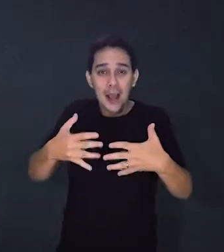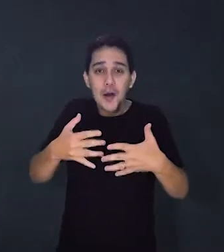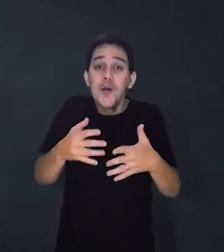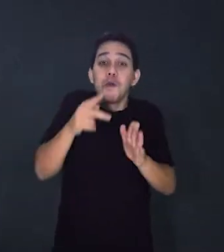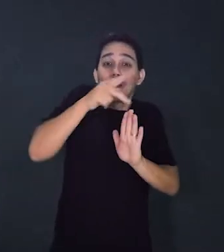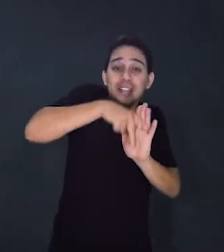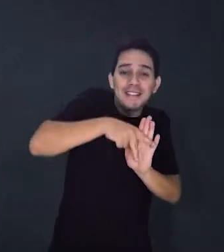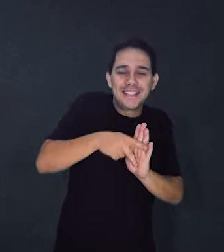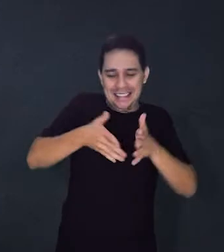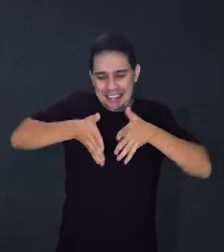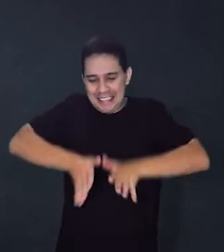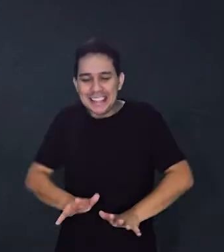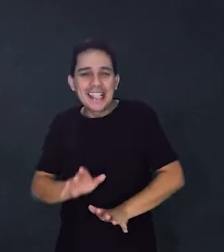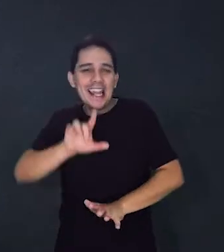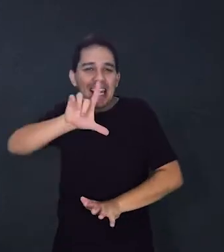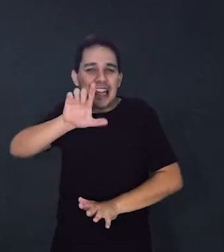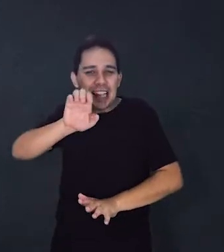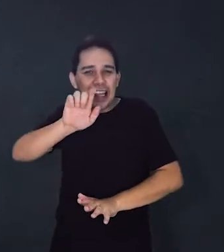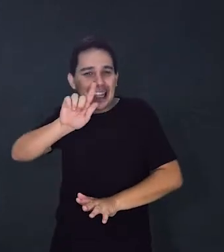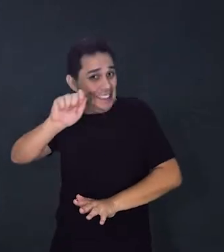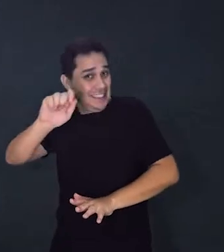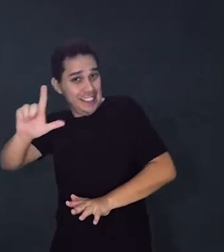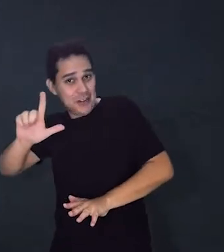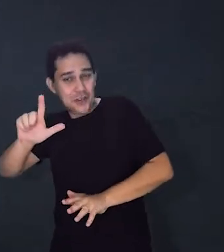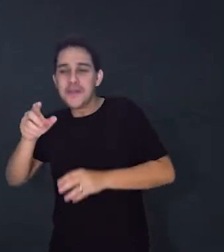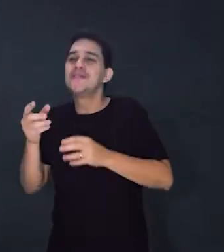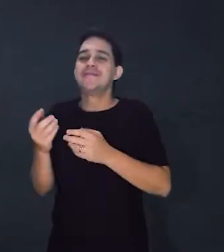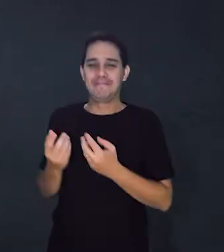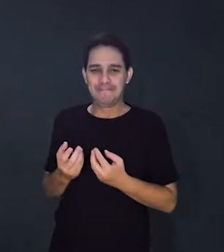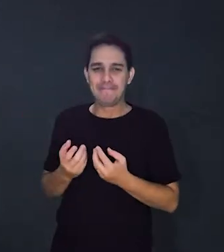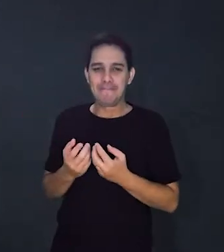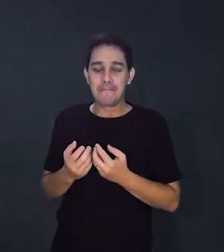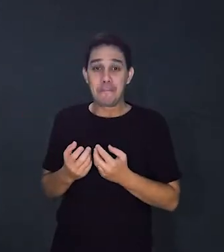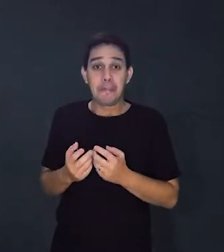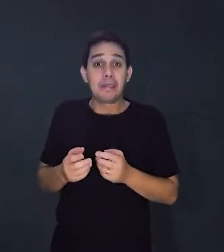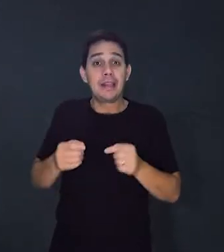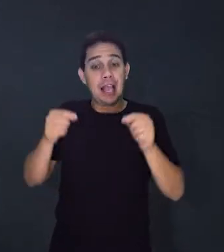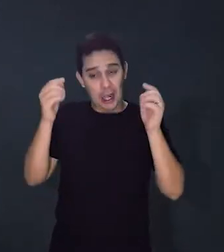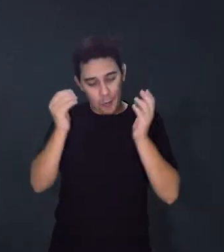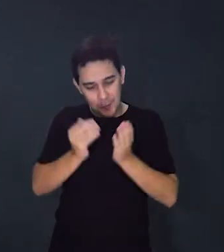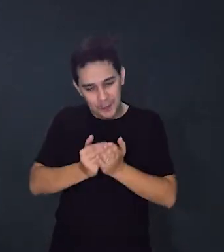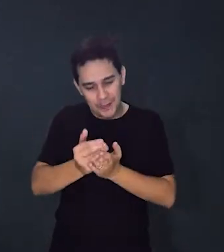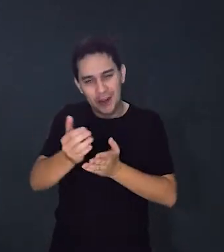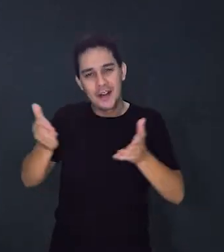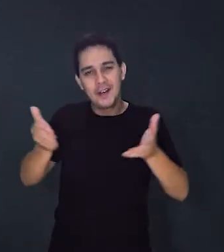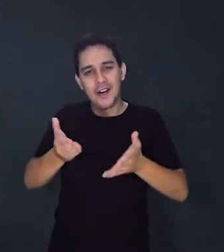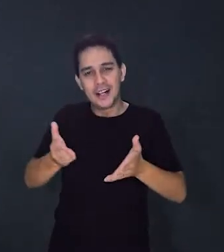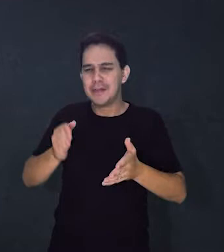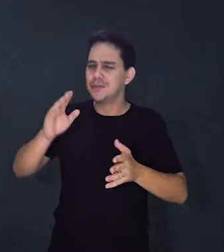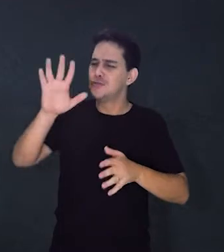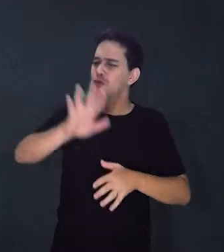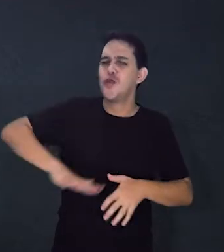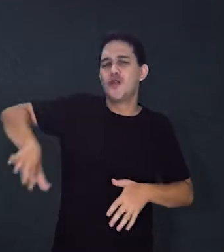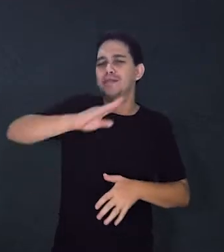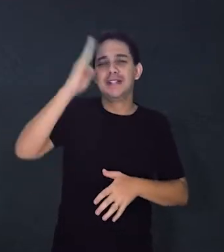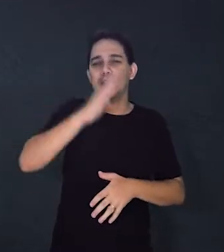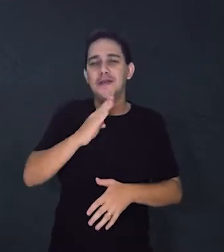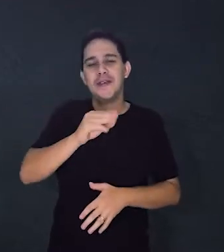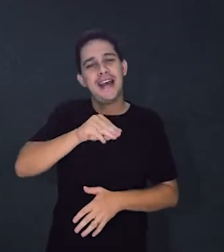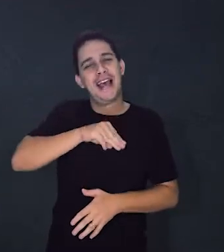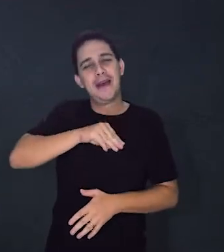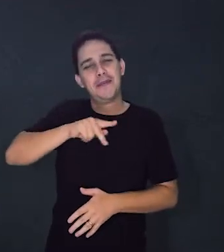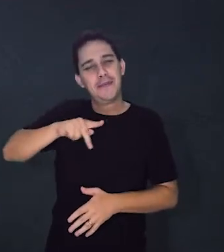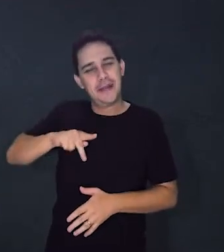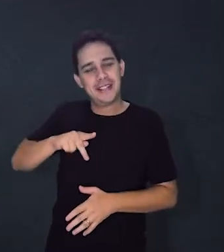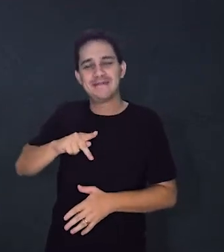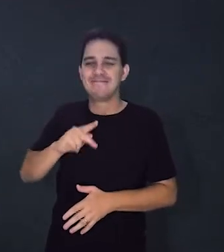Ministério Público do Rio de Janeiro no combate ao problema do subregistro. Está no ar, para todo o Brasil, MP Cidadão.